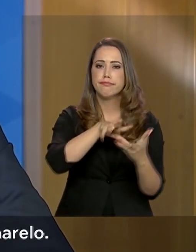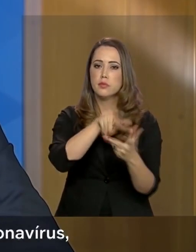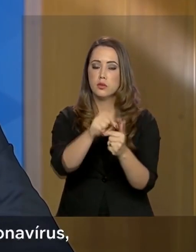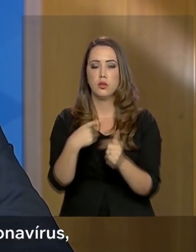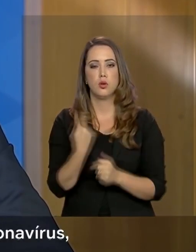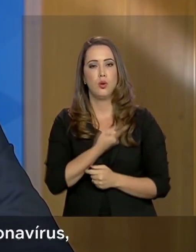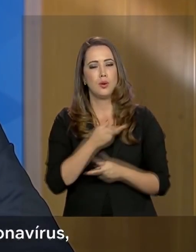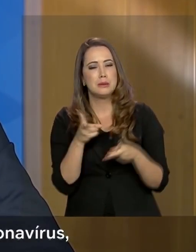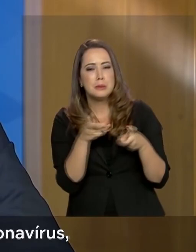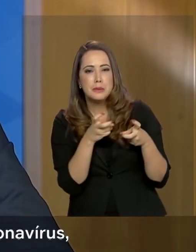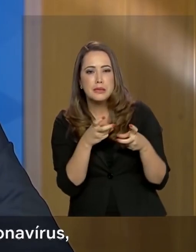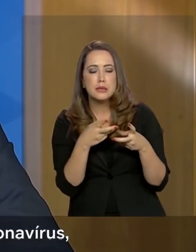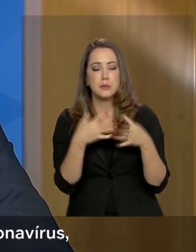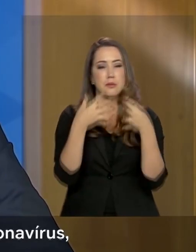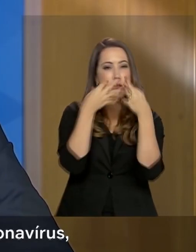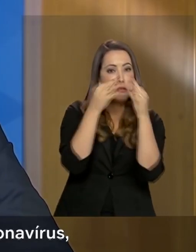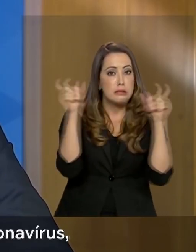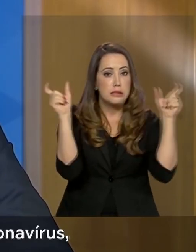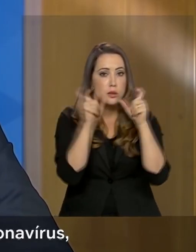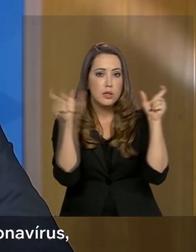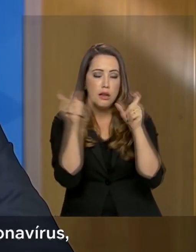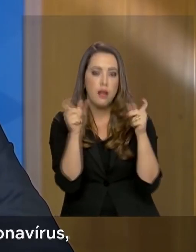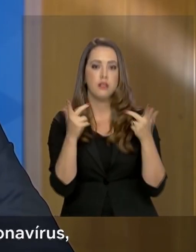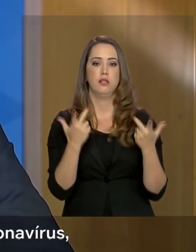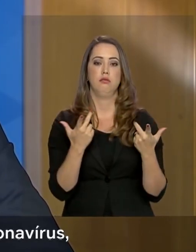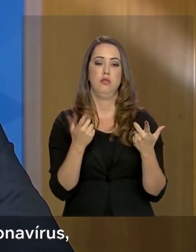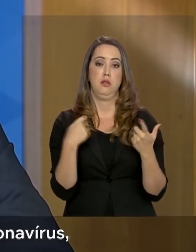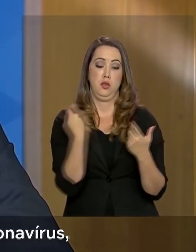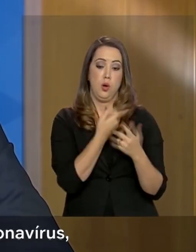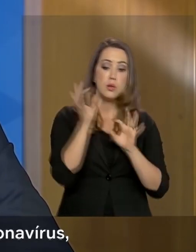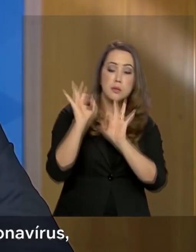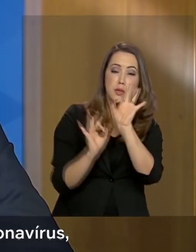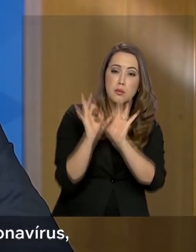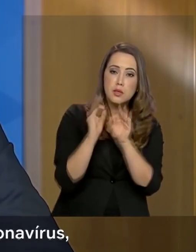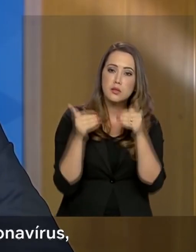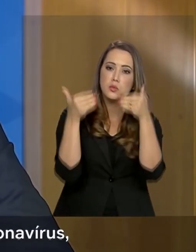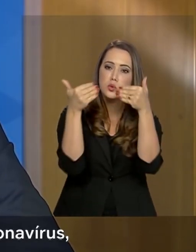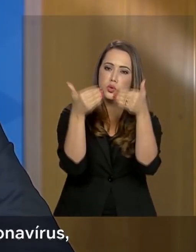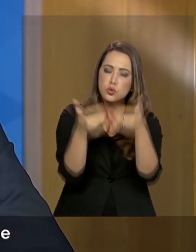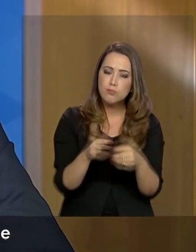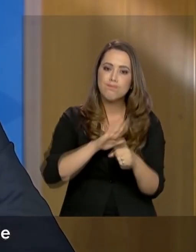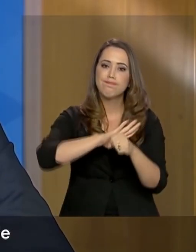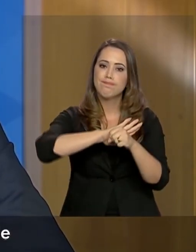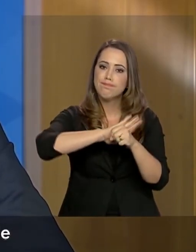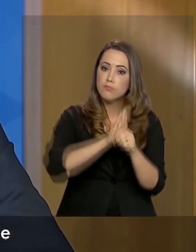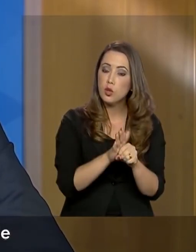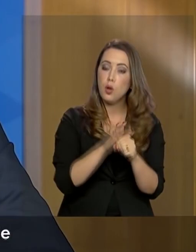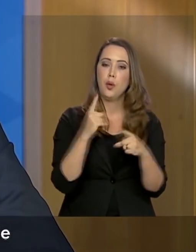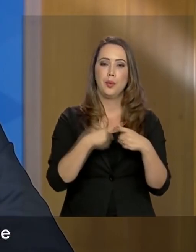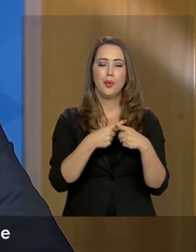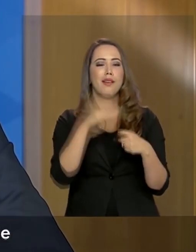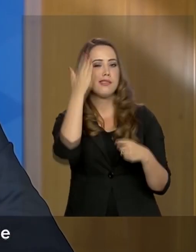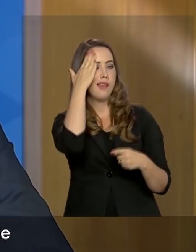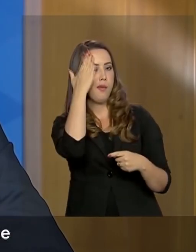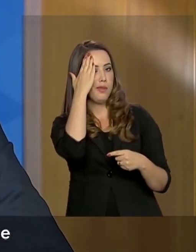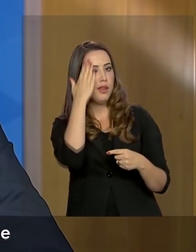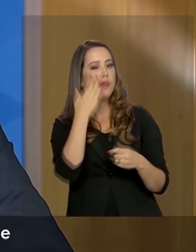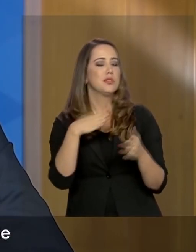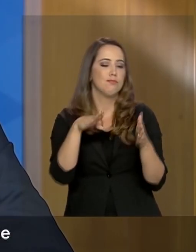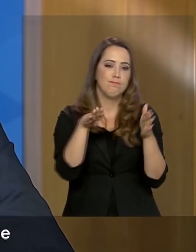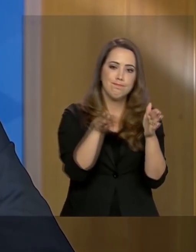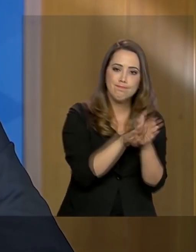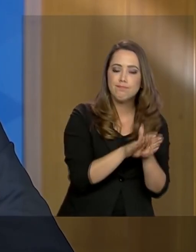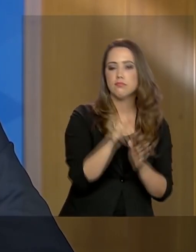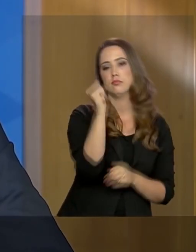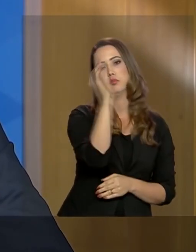dizendo, essa é uma política de fato genocida. É um plano de governo, não estou chamando ele de genocida. Mas é um plano genocida. Olha,